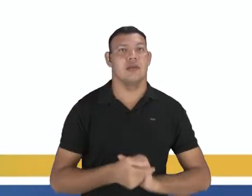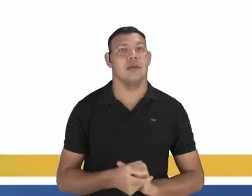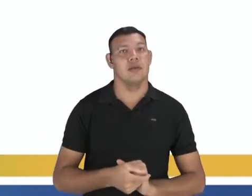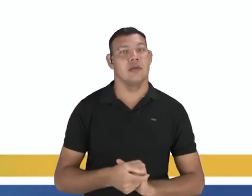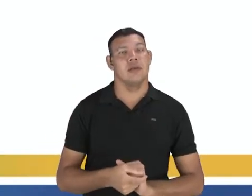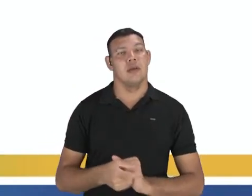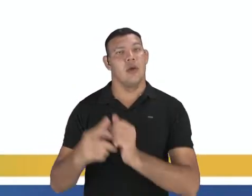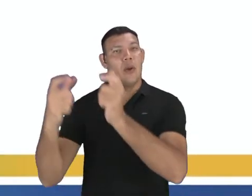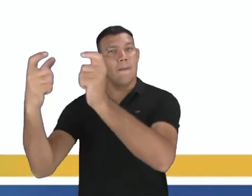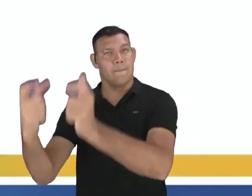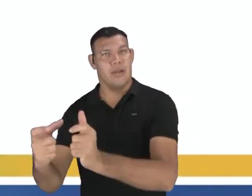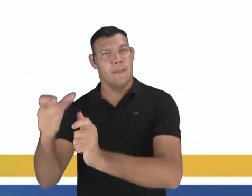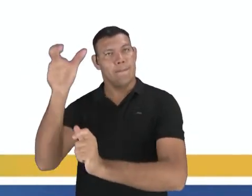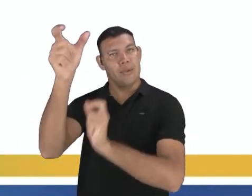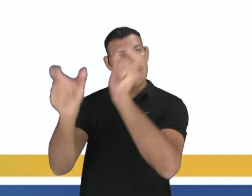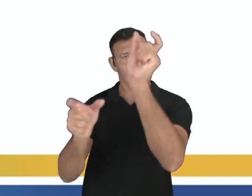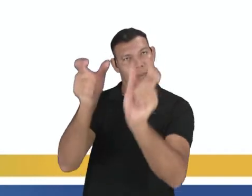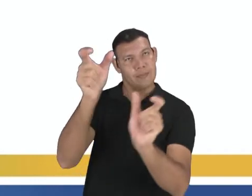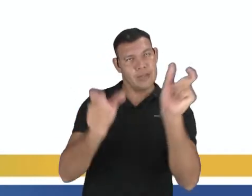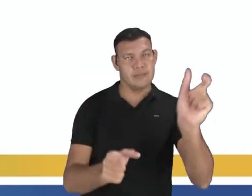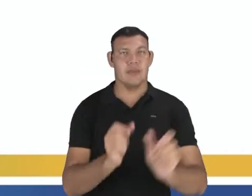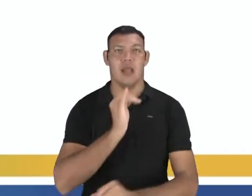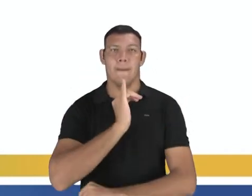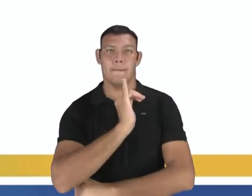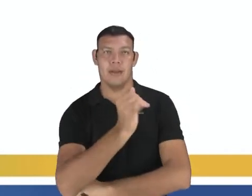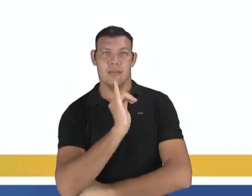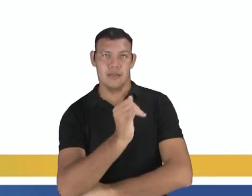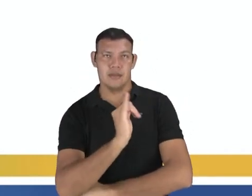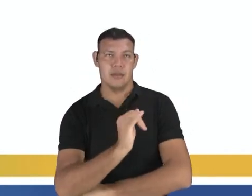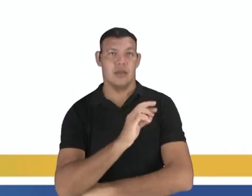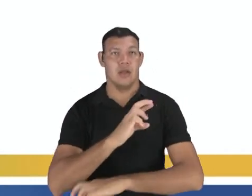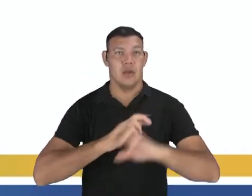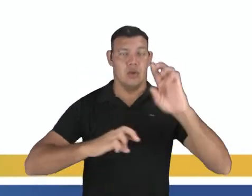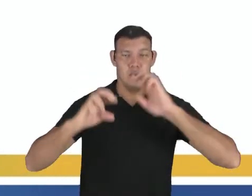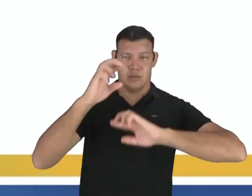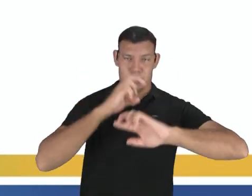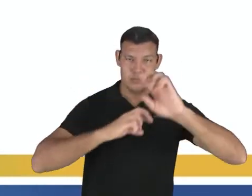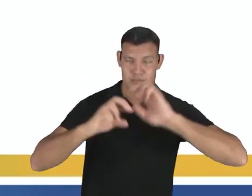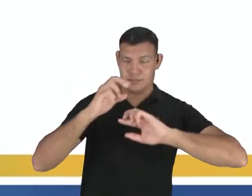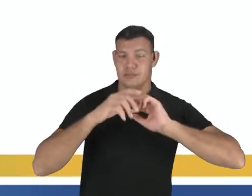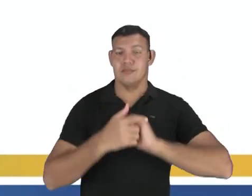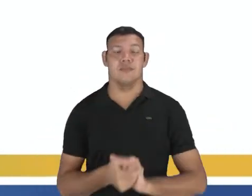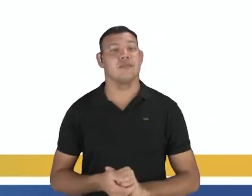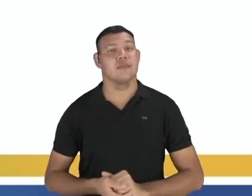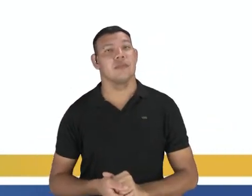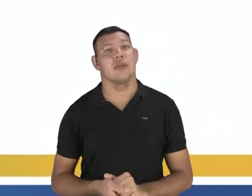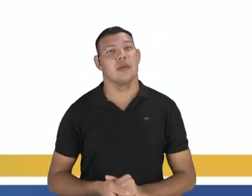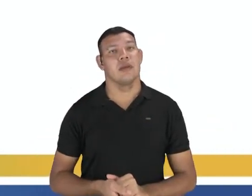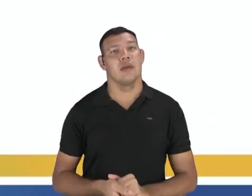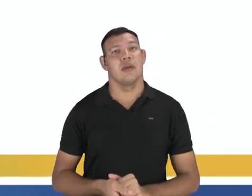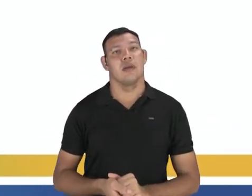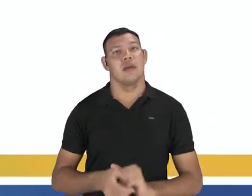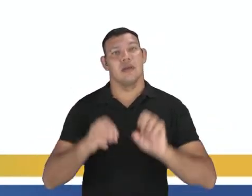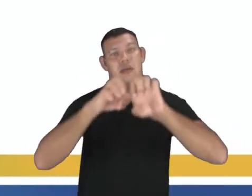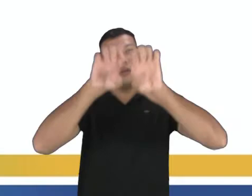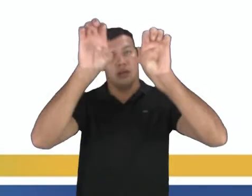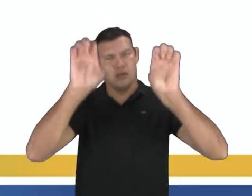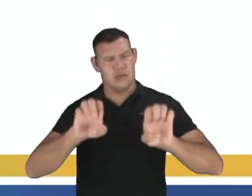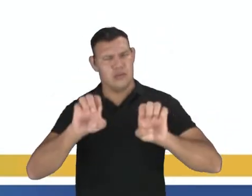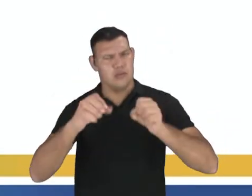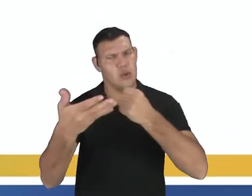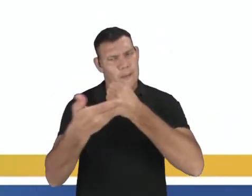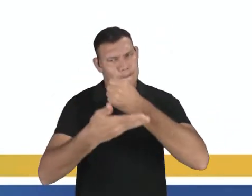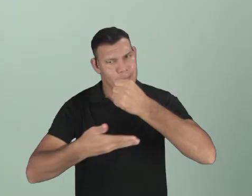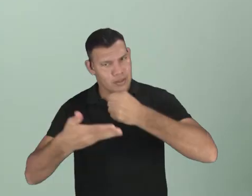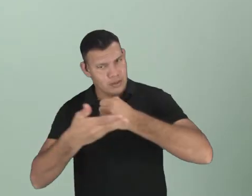antagonista, secundários, narrador, personagem, observador ou onisciente. Então, isso é uma estrutura básica aí para